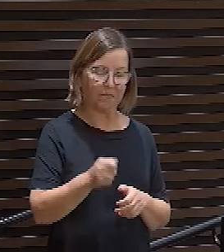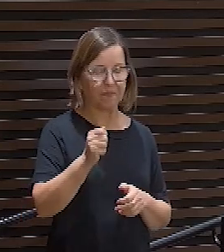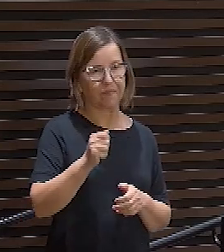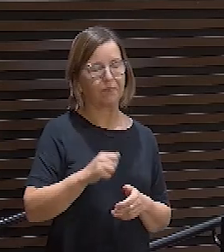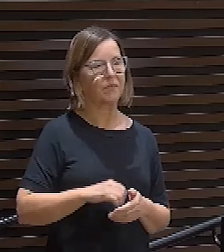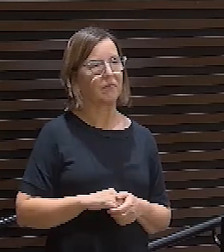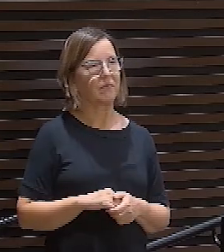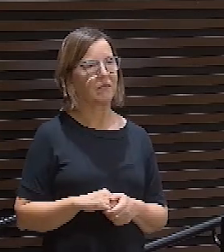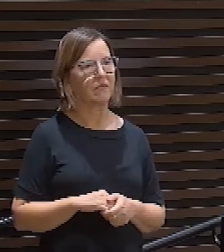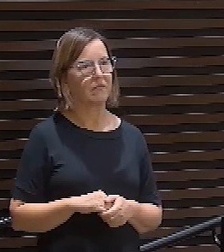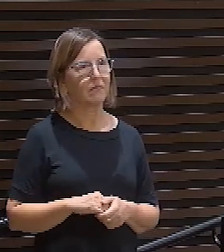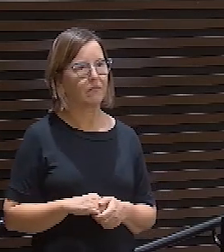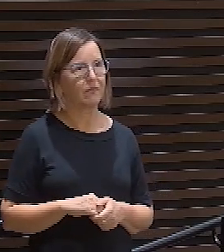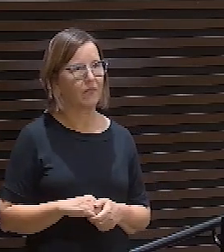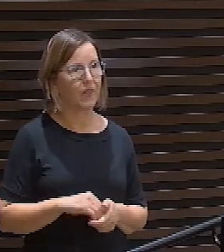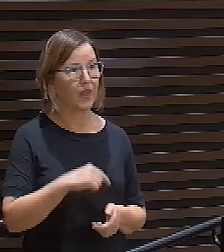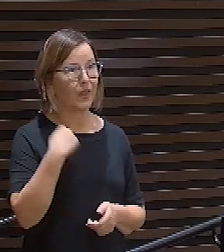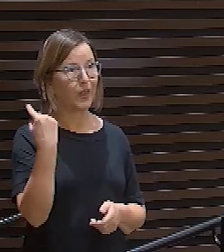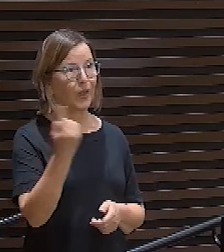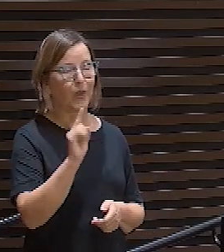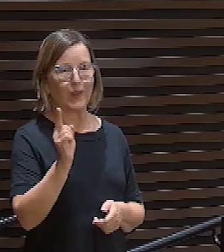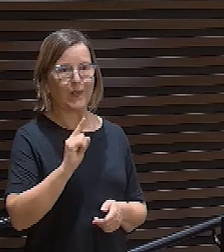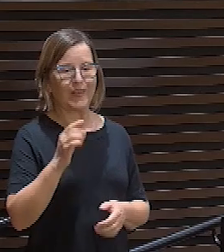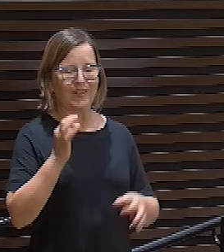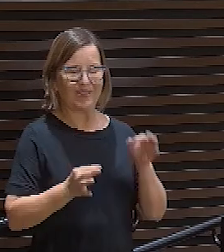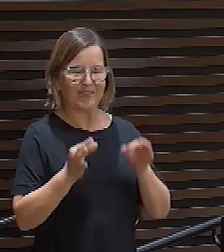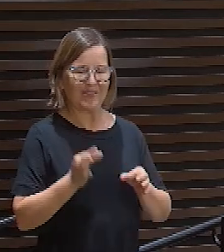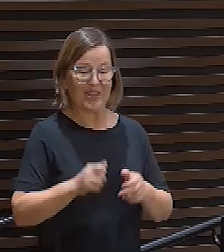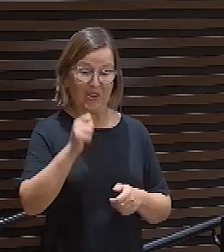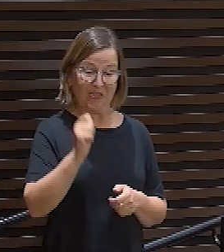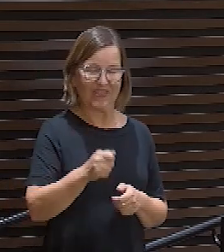nós não vamos ser julgados.